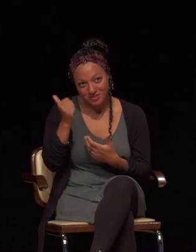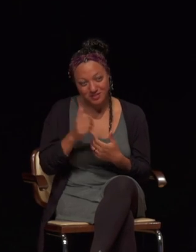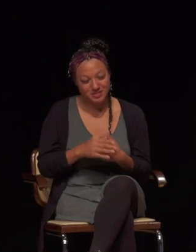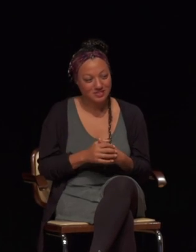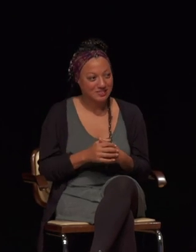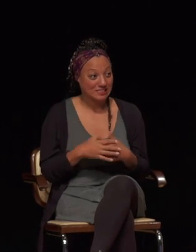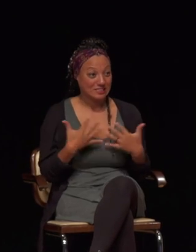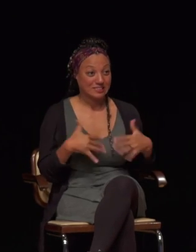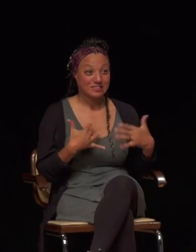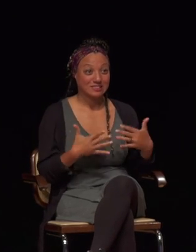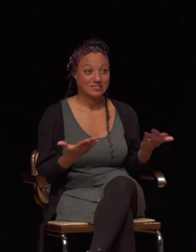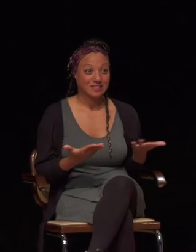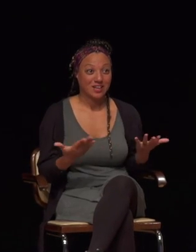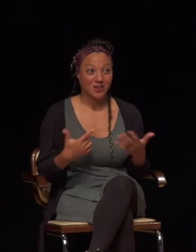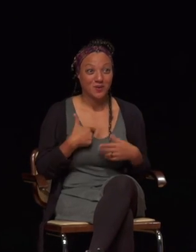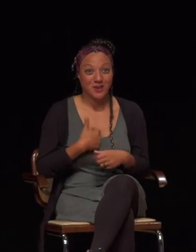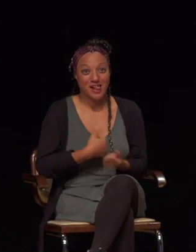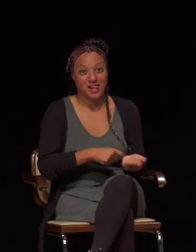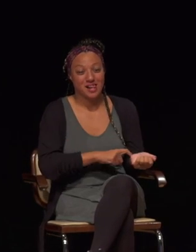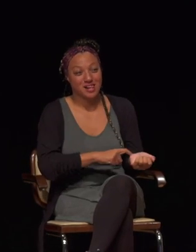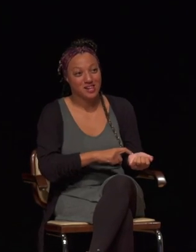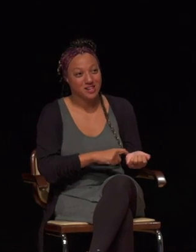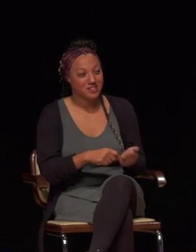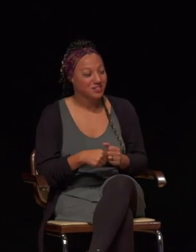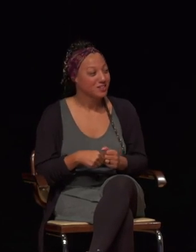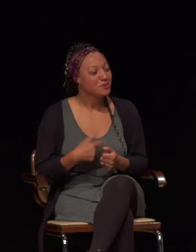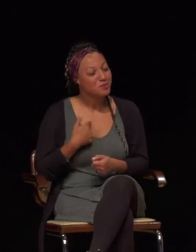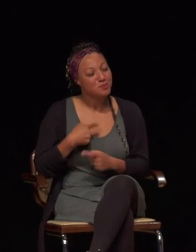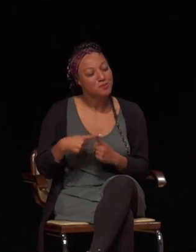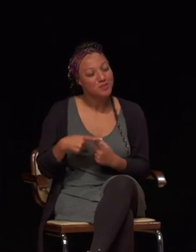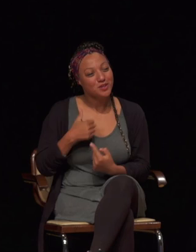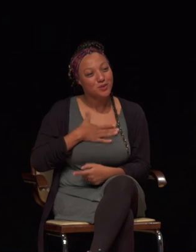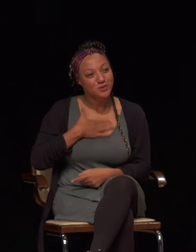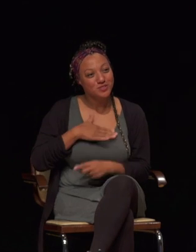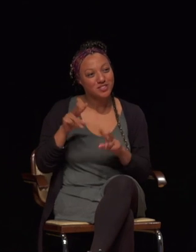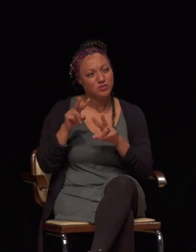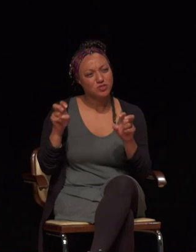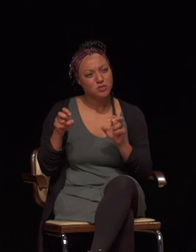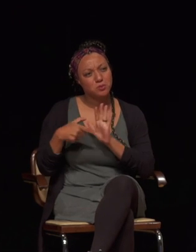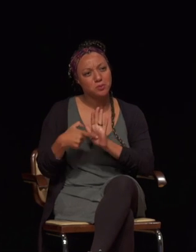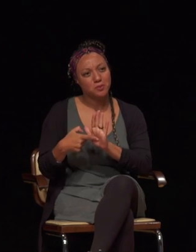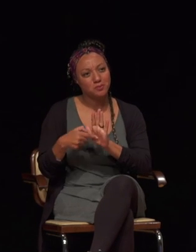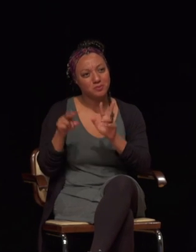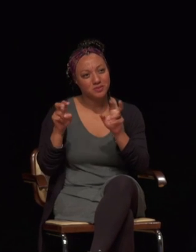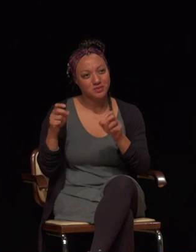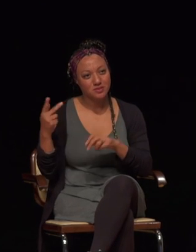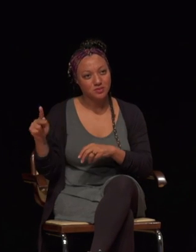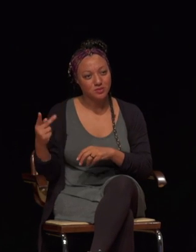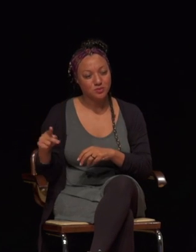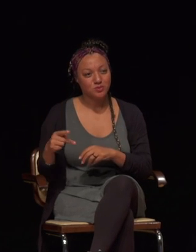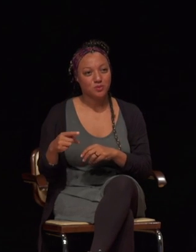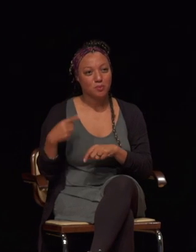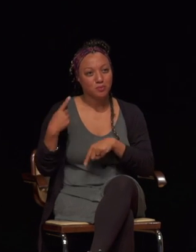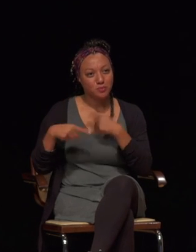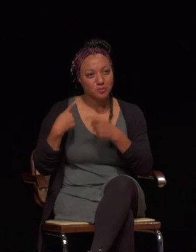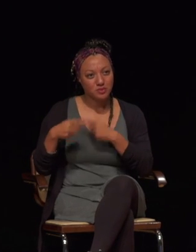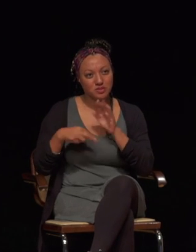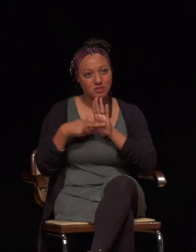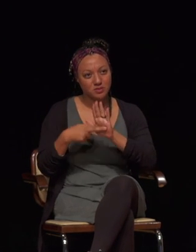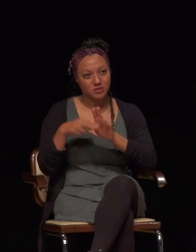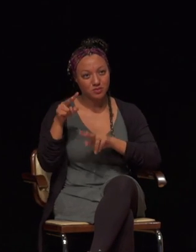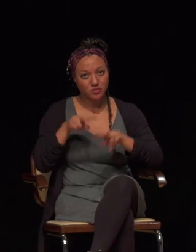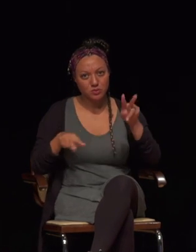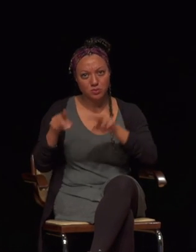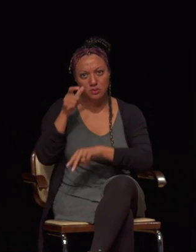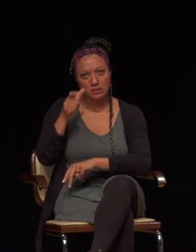Eh agora de medo porque eu gostei eu gostei muito do do título da sua apresentação e essa questão das políticas e representação